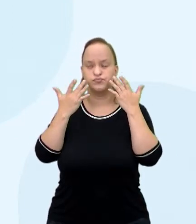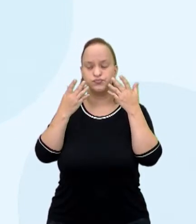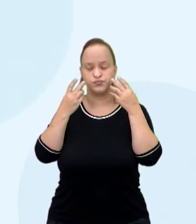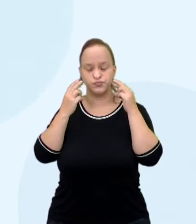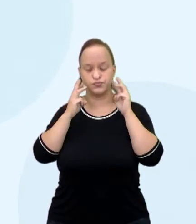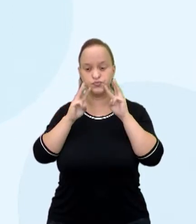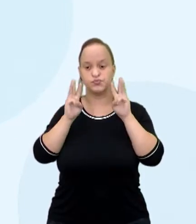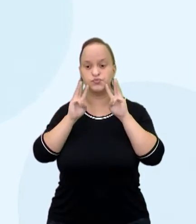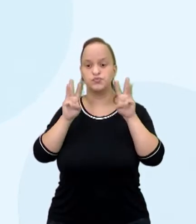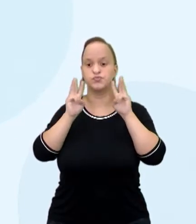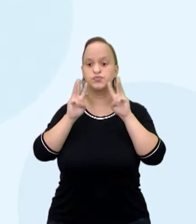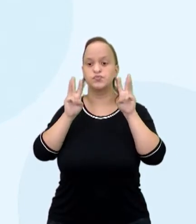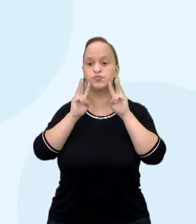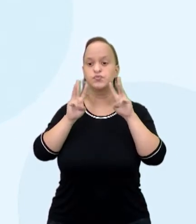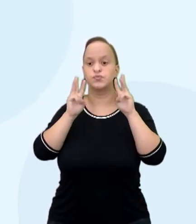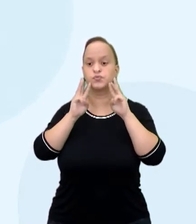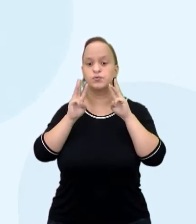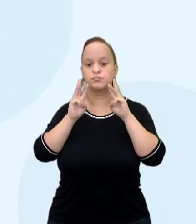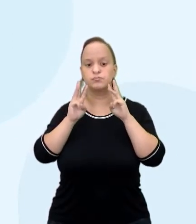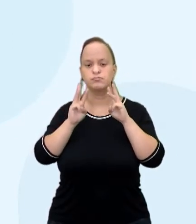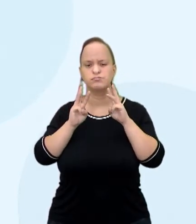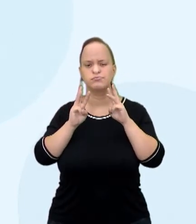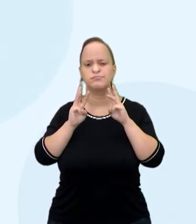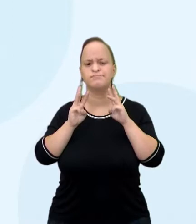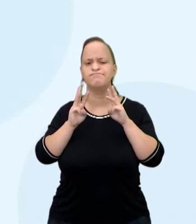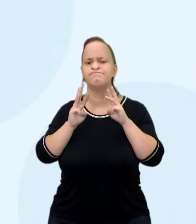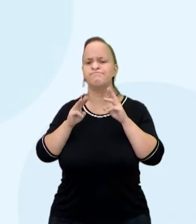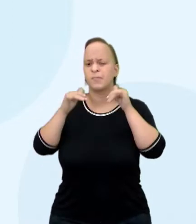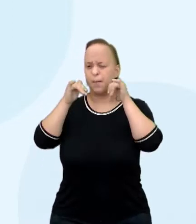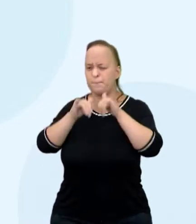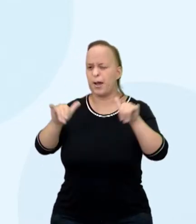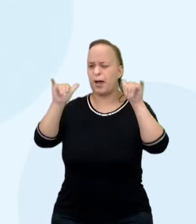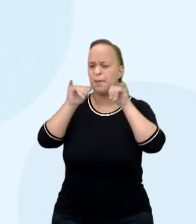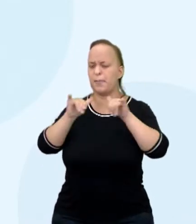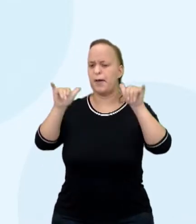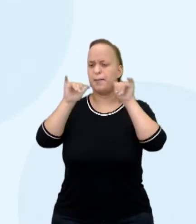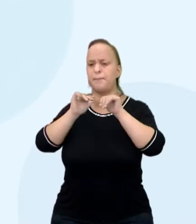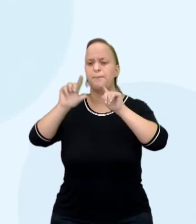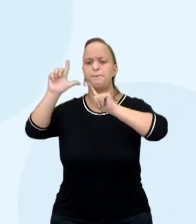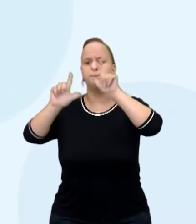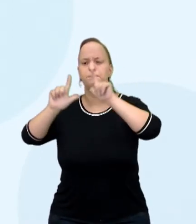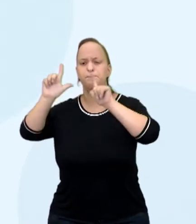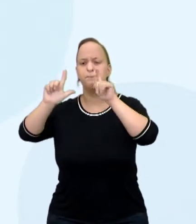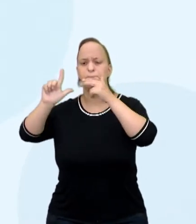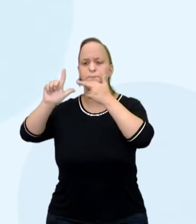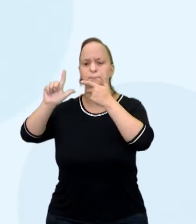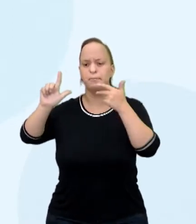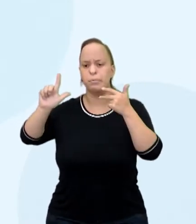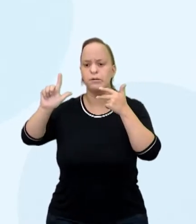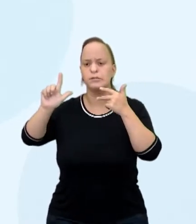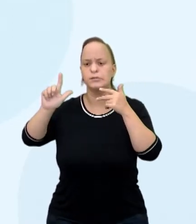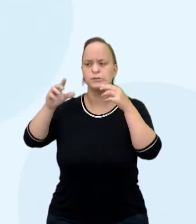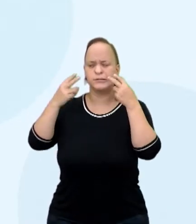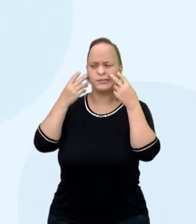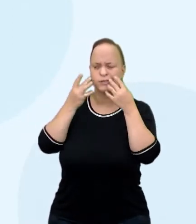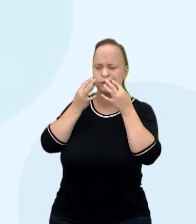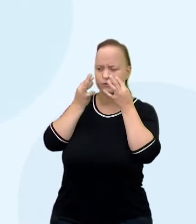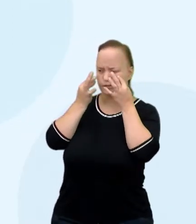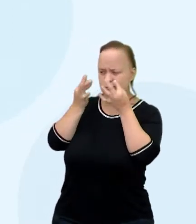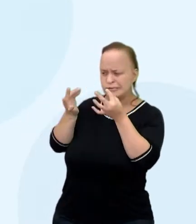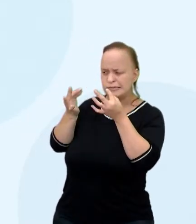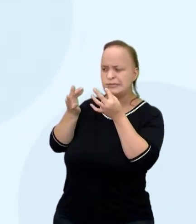acredita que deve ser um olhar crítico sobre os anúncios, por exemplo, o que observar, o que considerar e por quê?